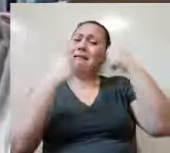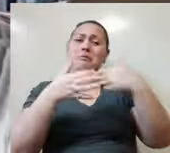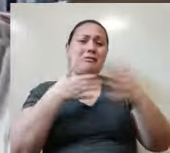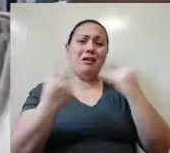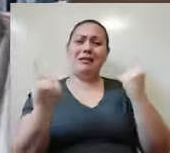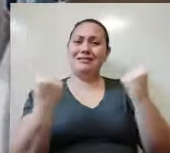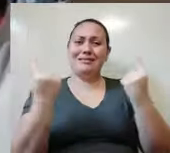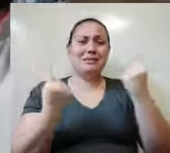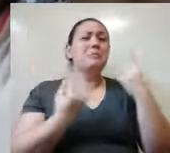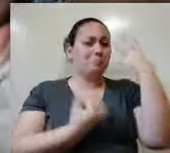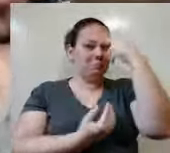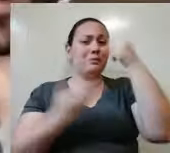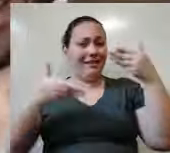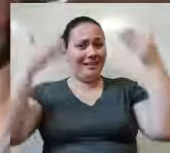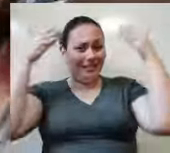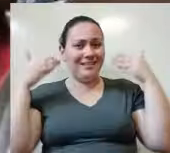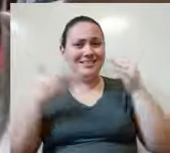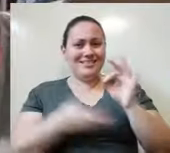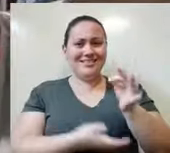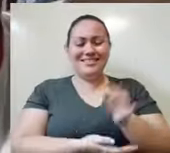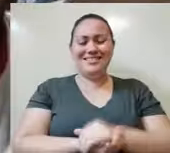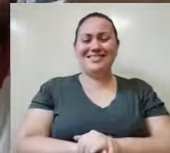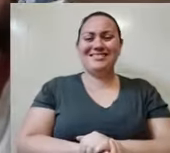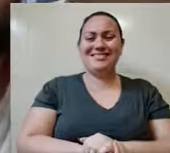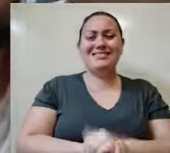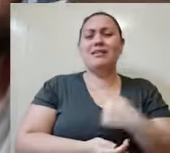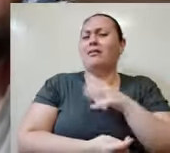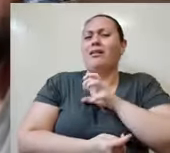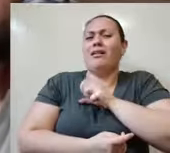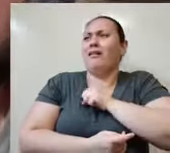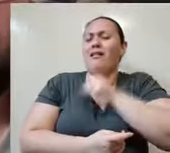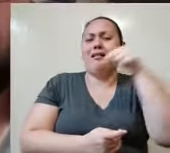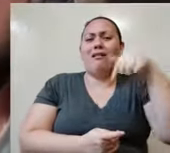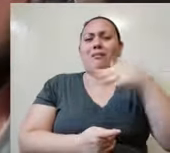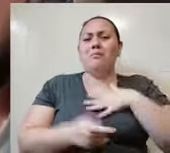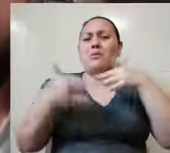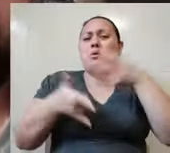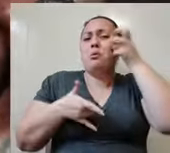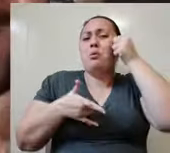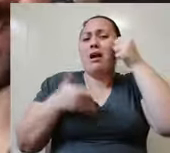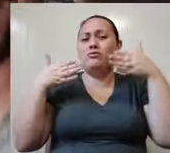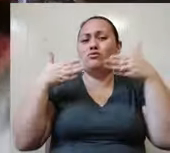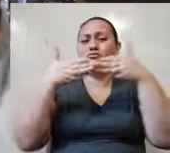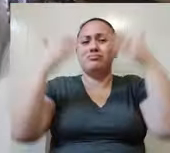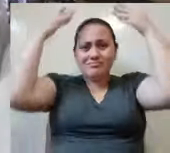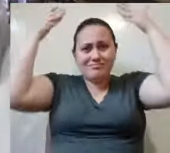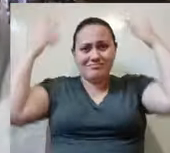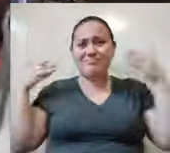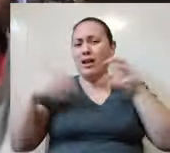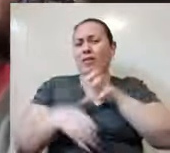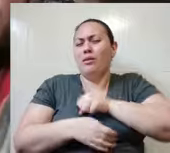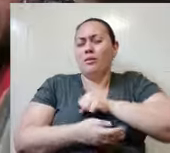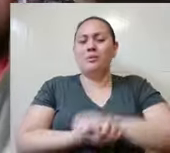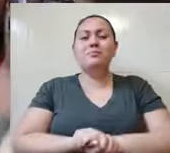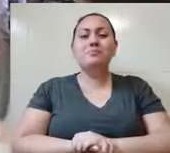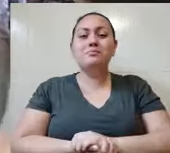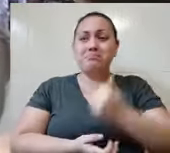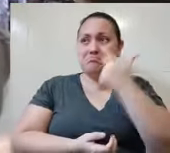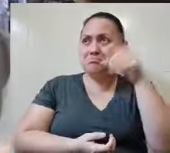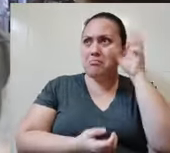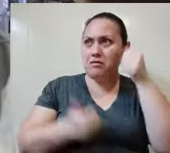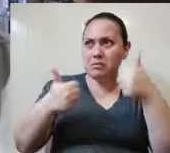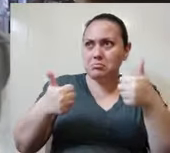tanto faz. É bem bonita essa parte de trás. Ah, eu sou apaixonado por esse canto do meu quarto. É linda. Tá me